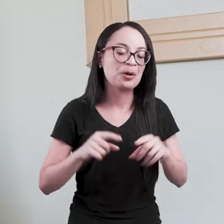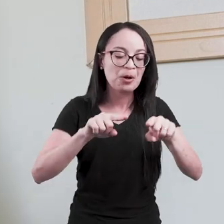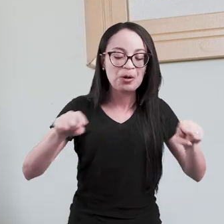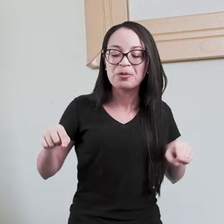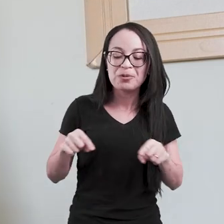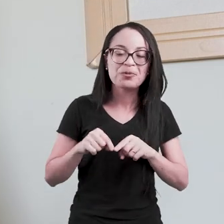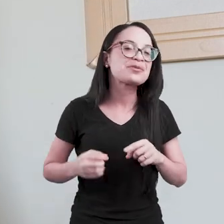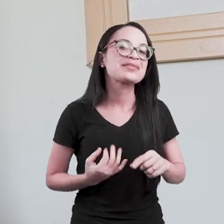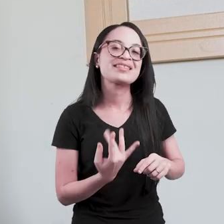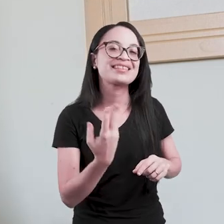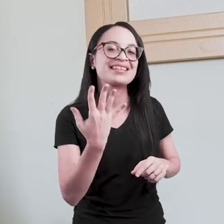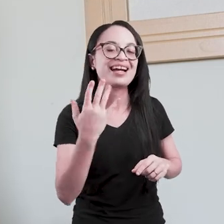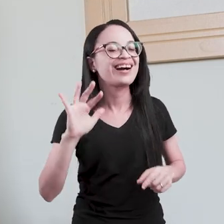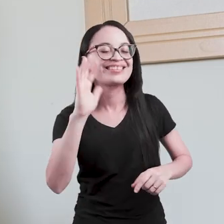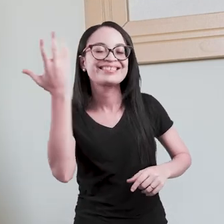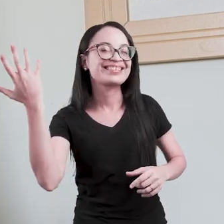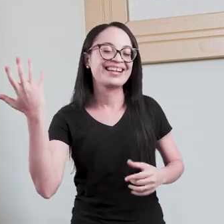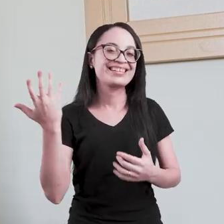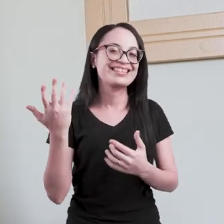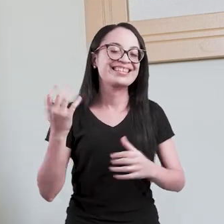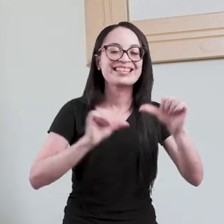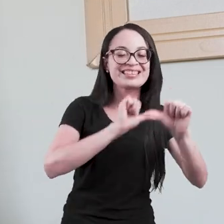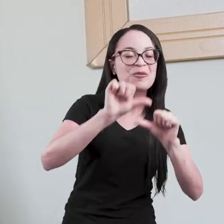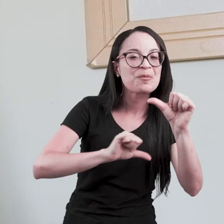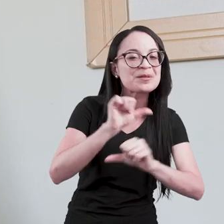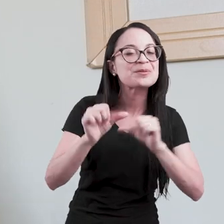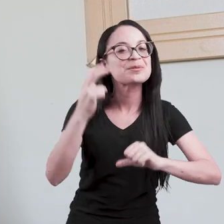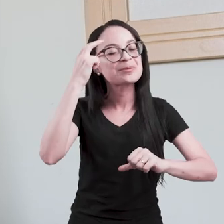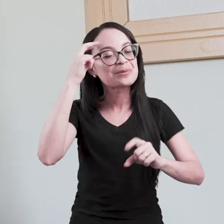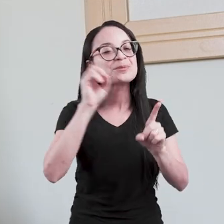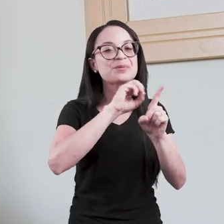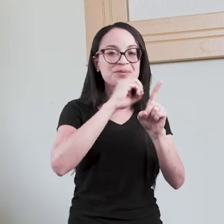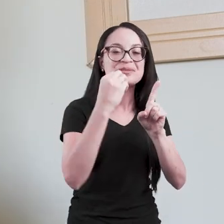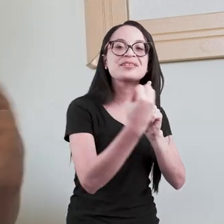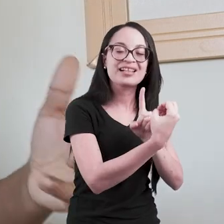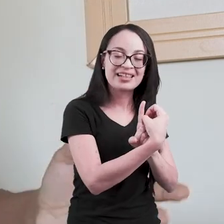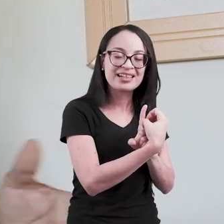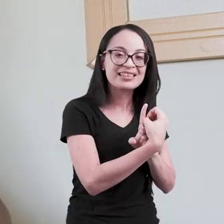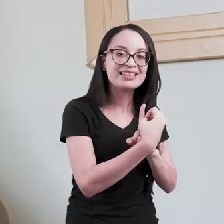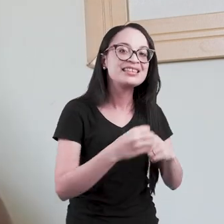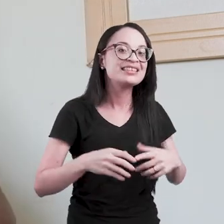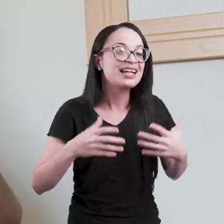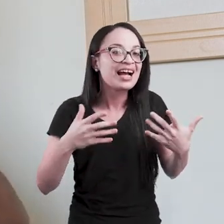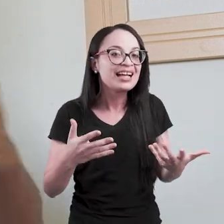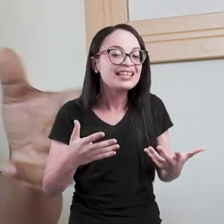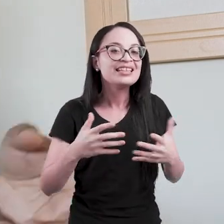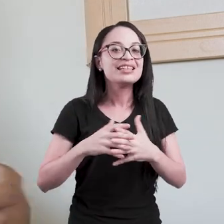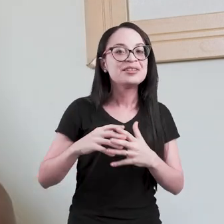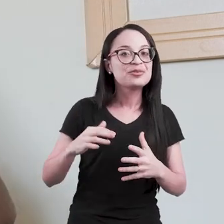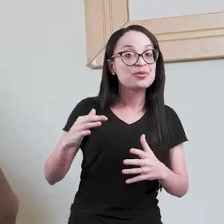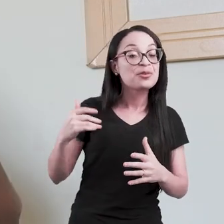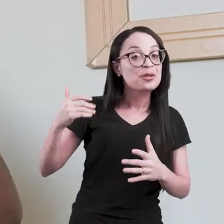Lodi, a cozinha é o resultado, né, das transformações culturais e sociais que, de alguma forma, vão trazer